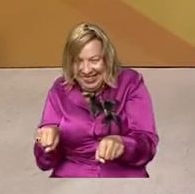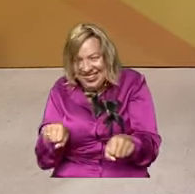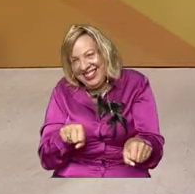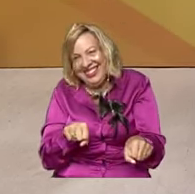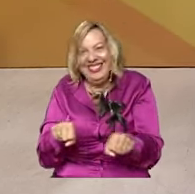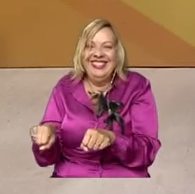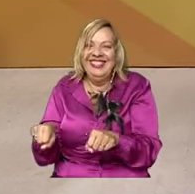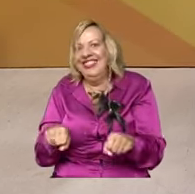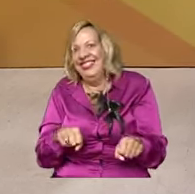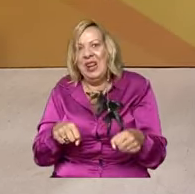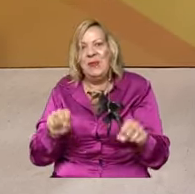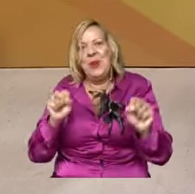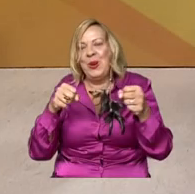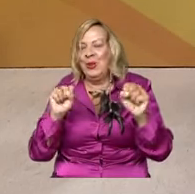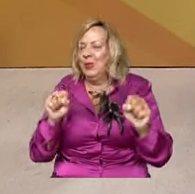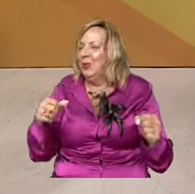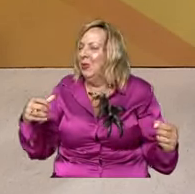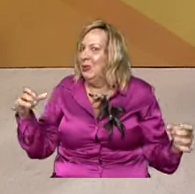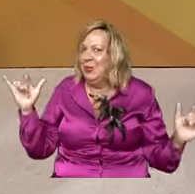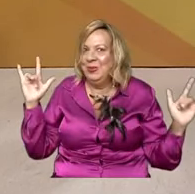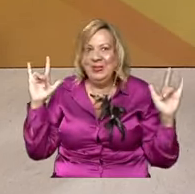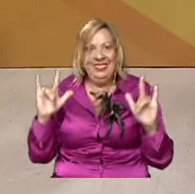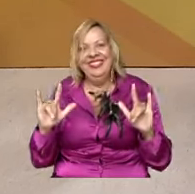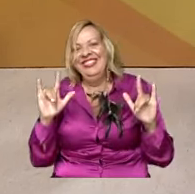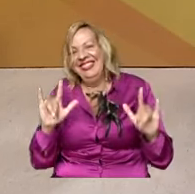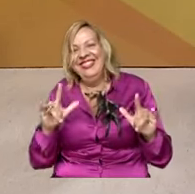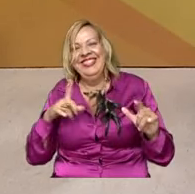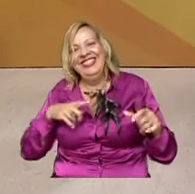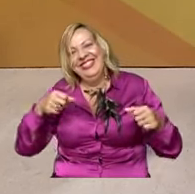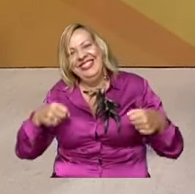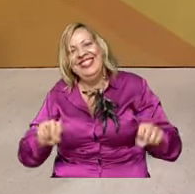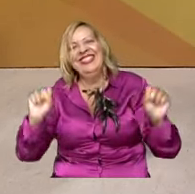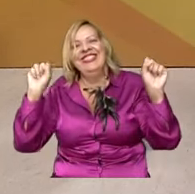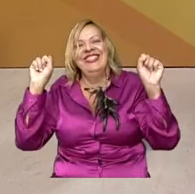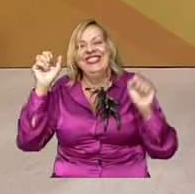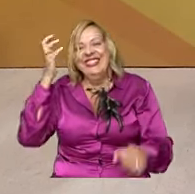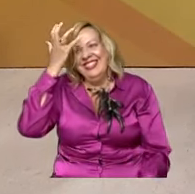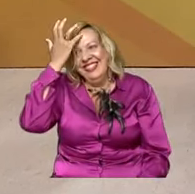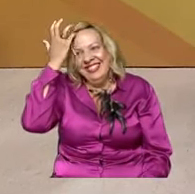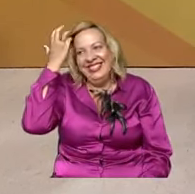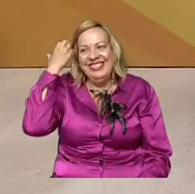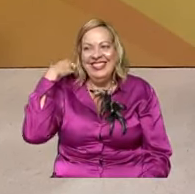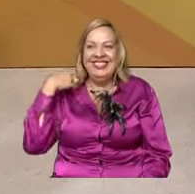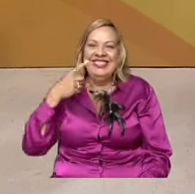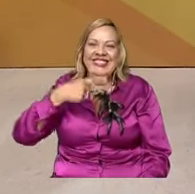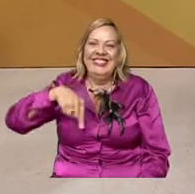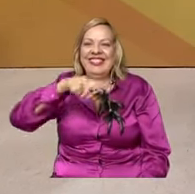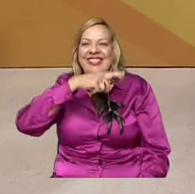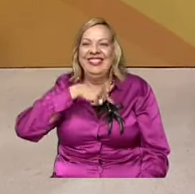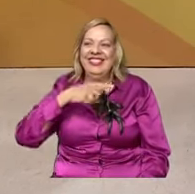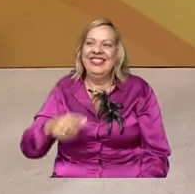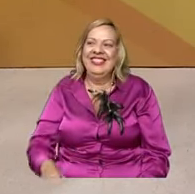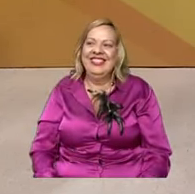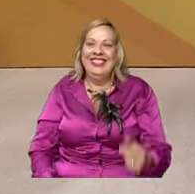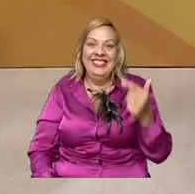para deixar a garupa e começar a pilotar, porque ó, agora nós vamos ao